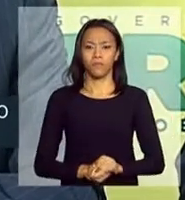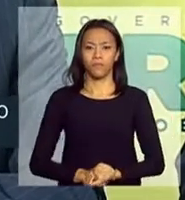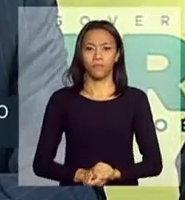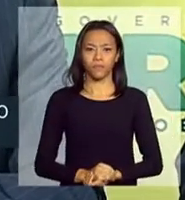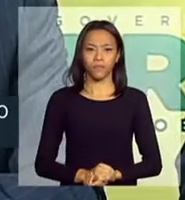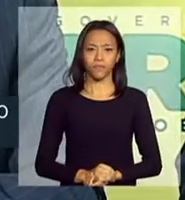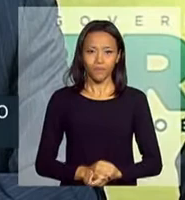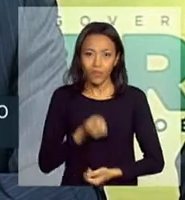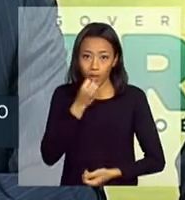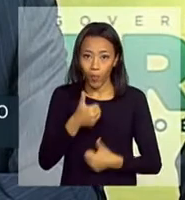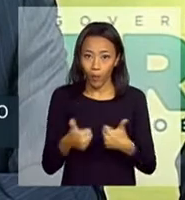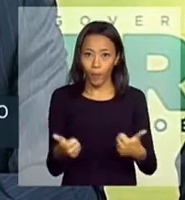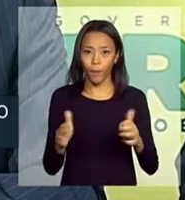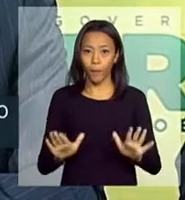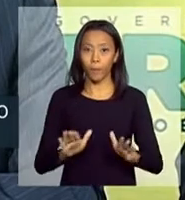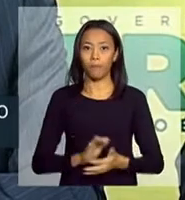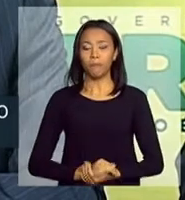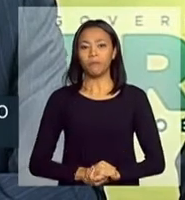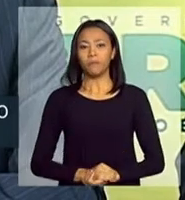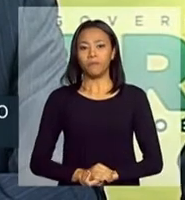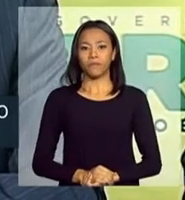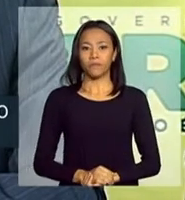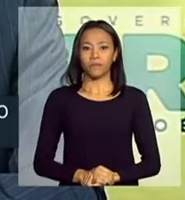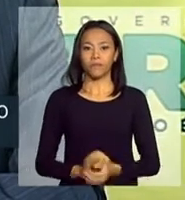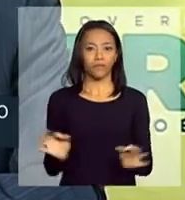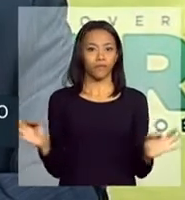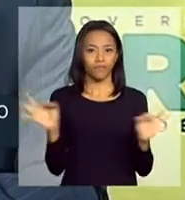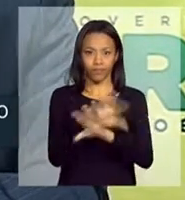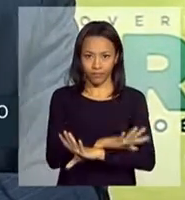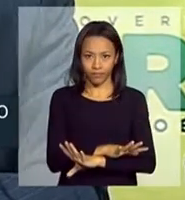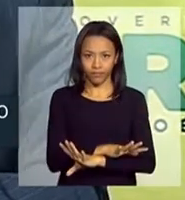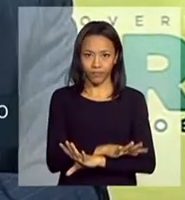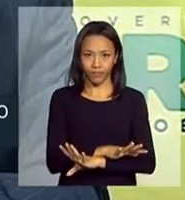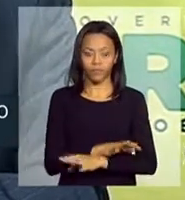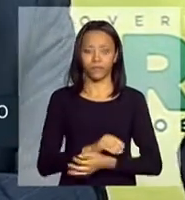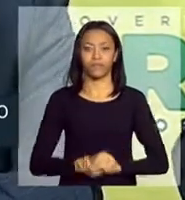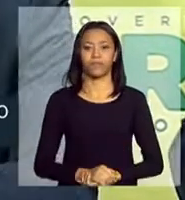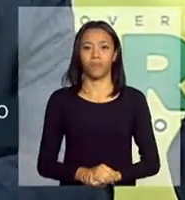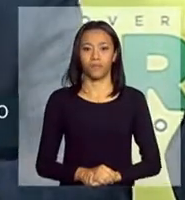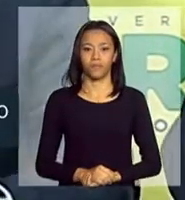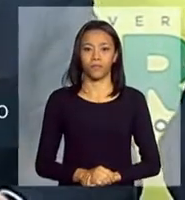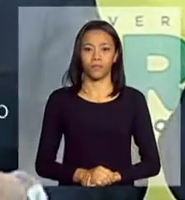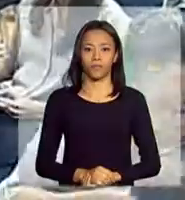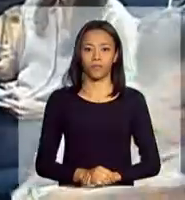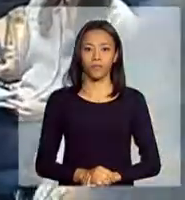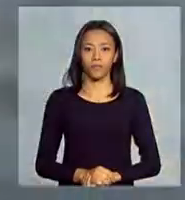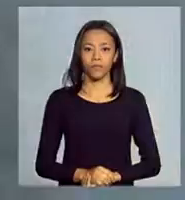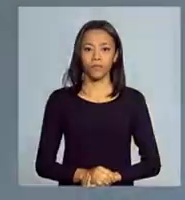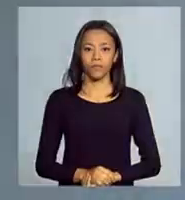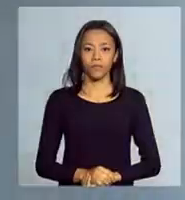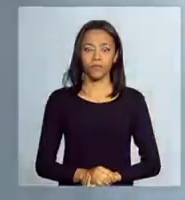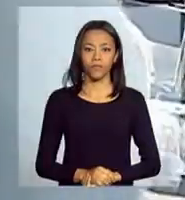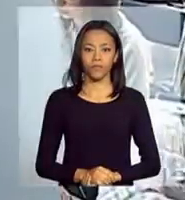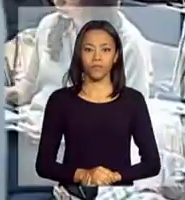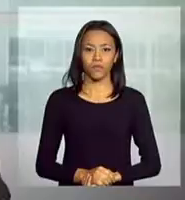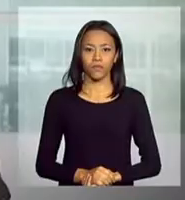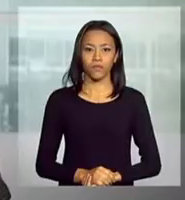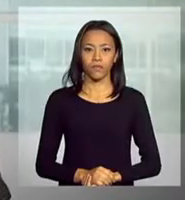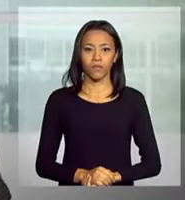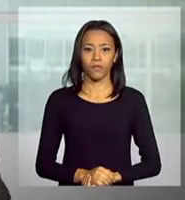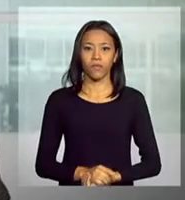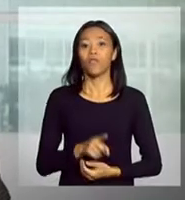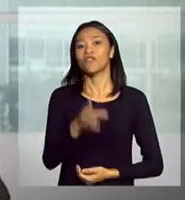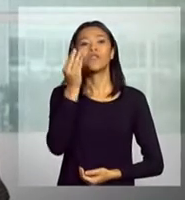Ah tá bom gente Oi tá boa E aí